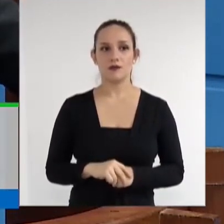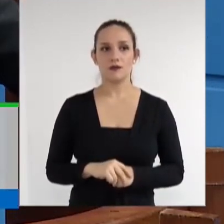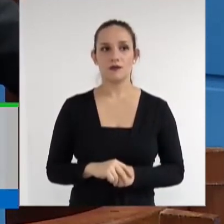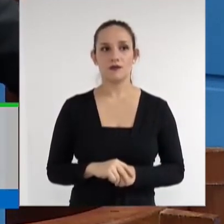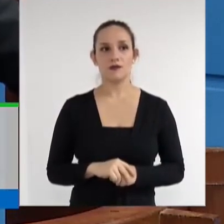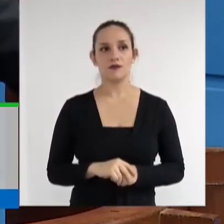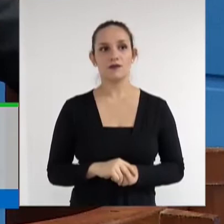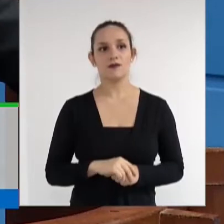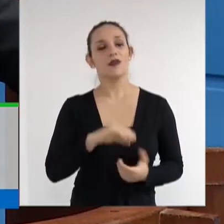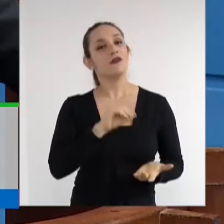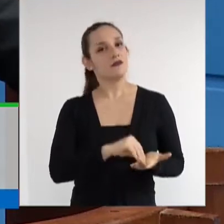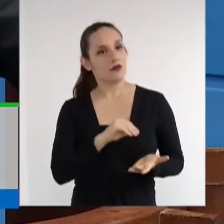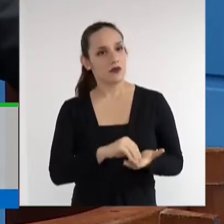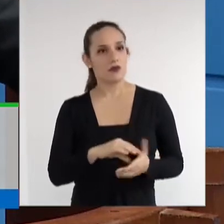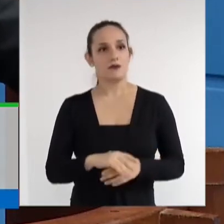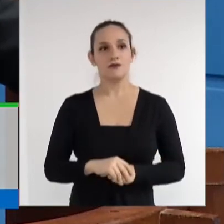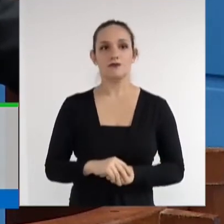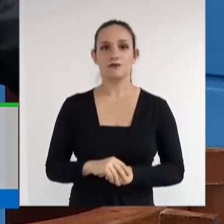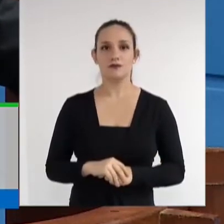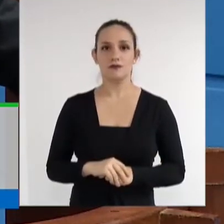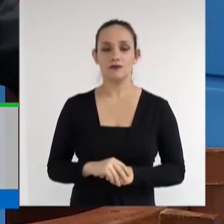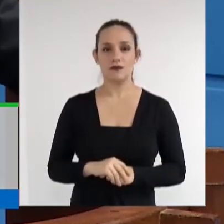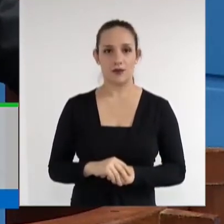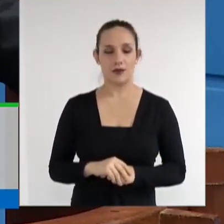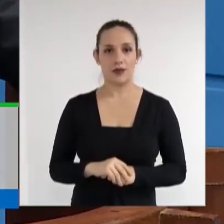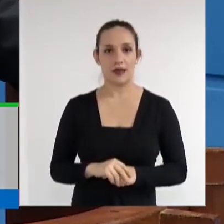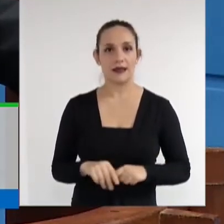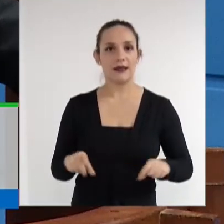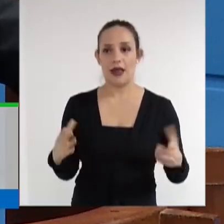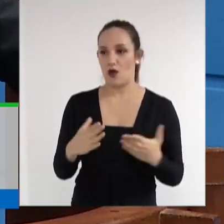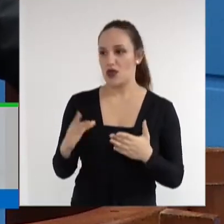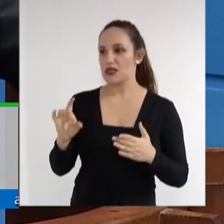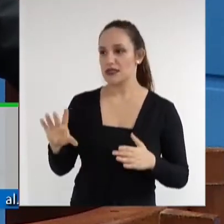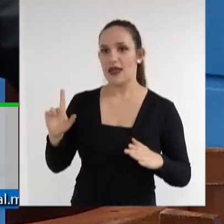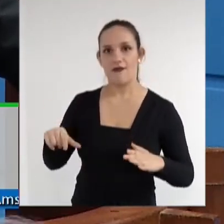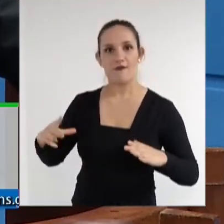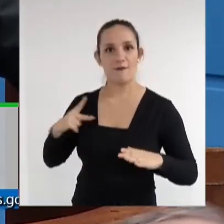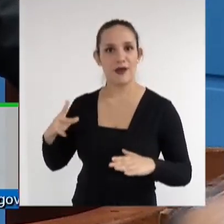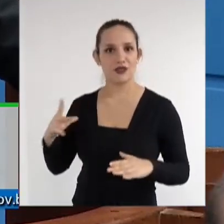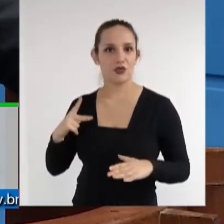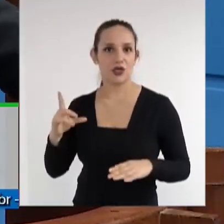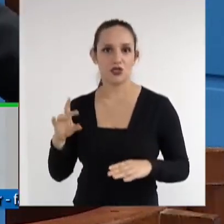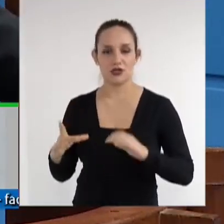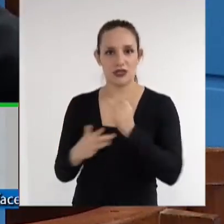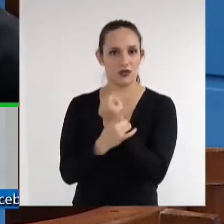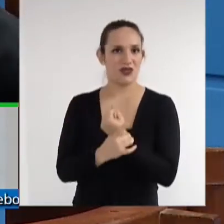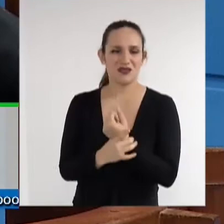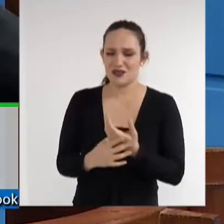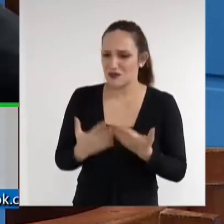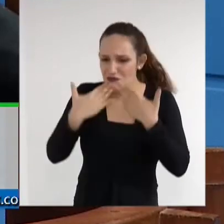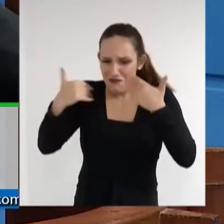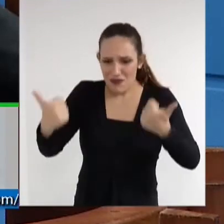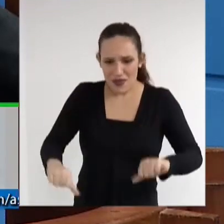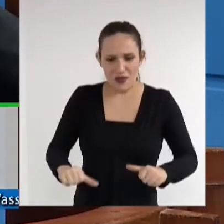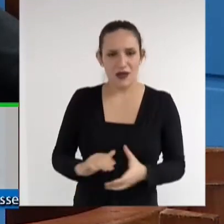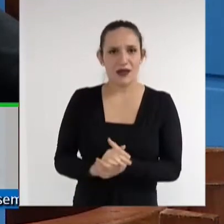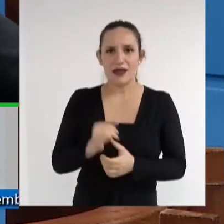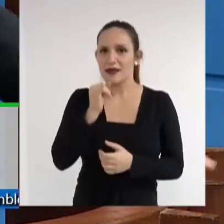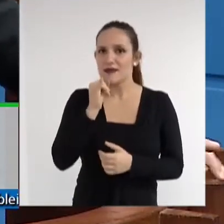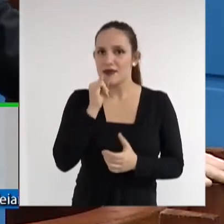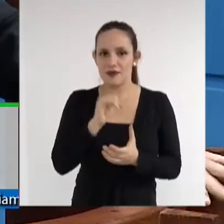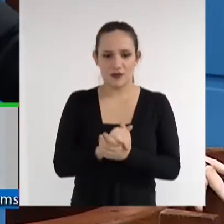pública, com a privatização da segurança pública, a privatização